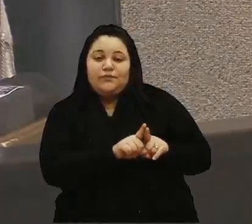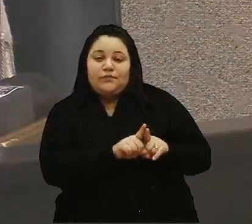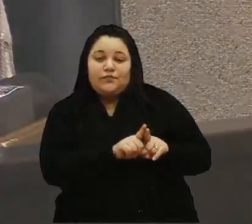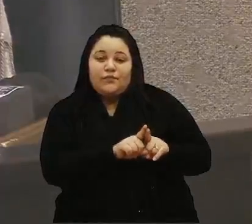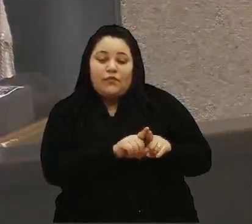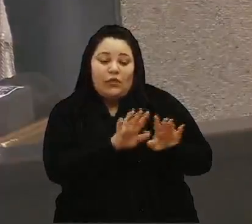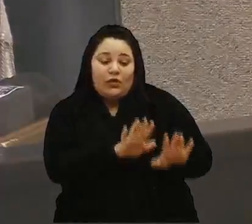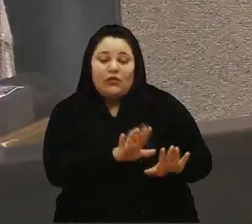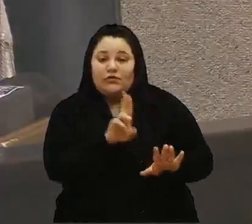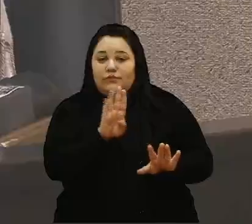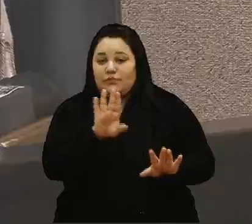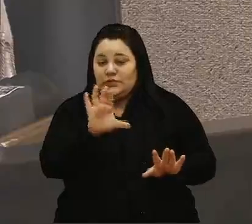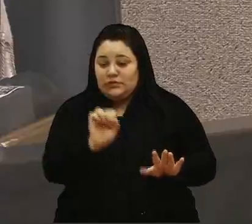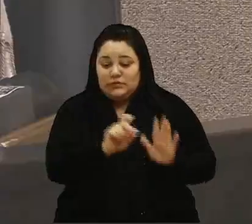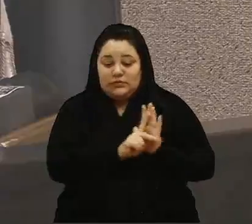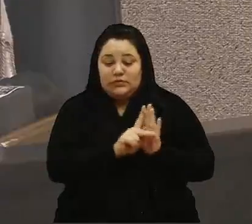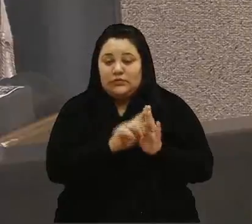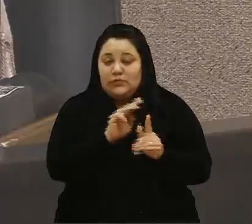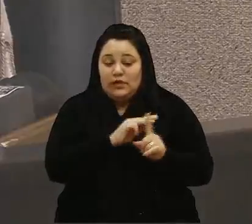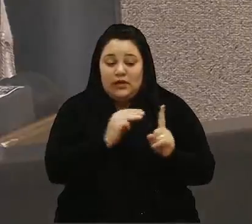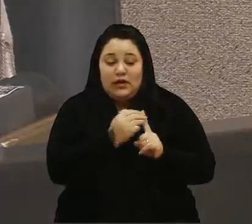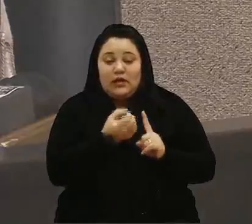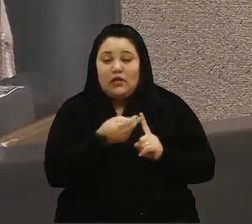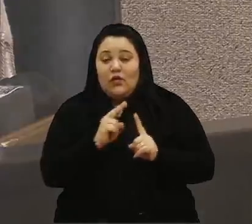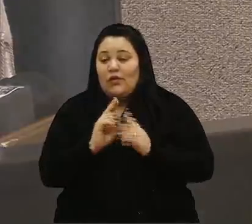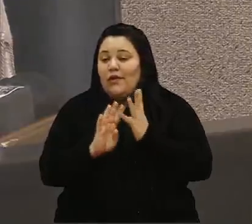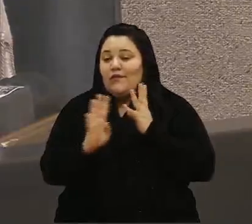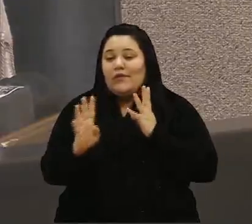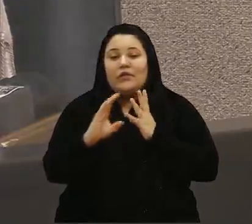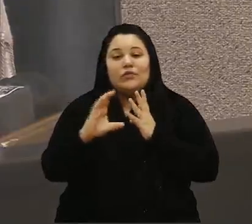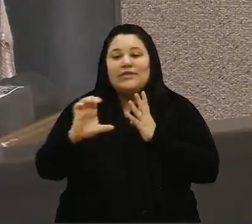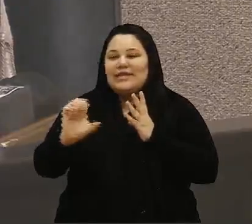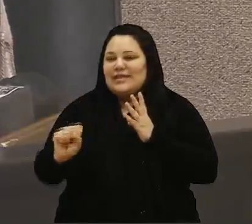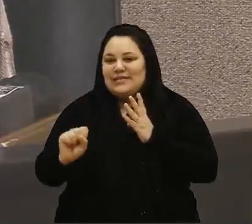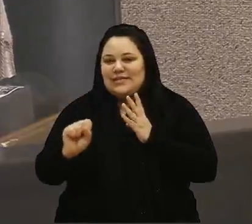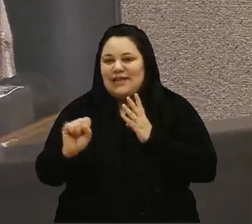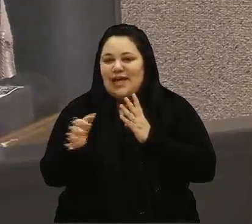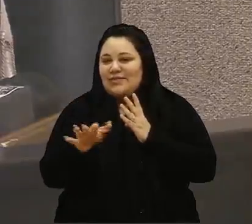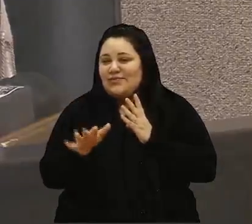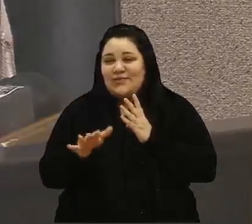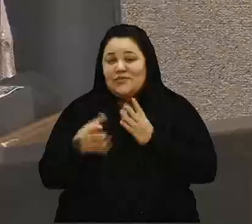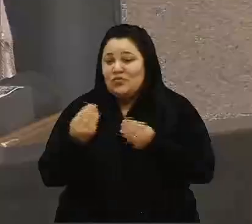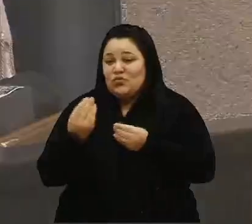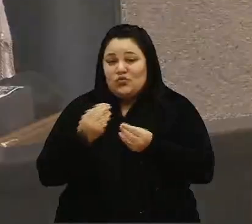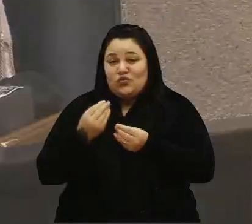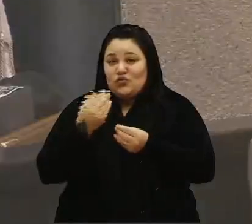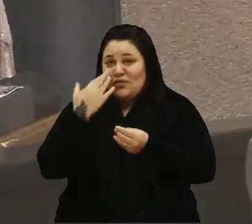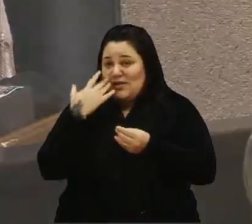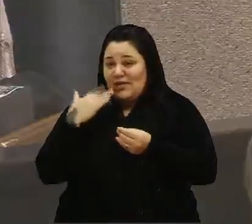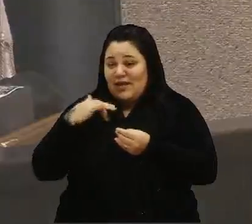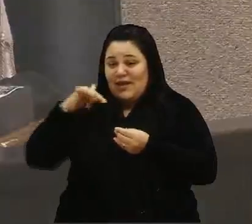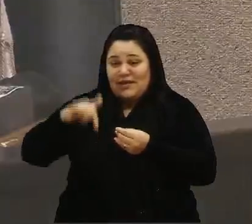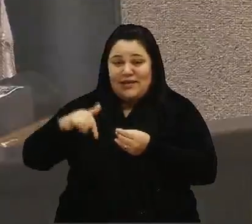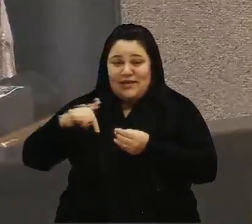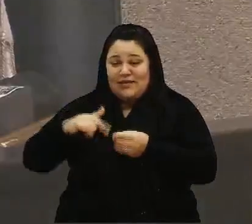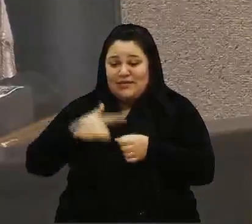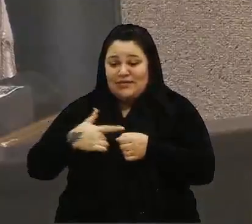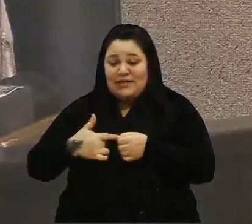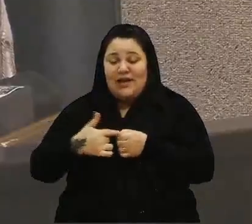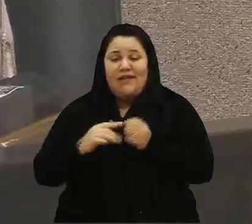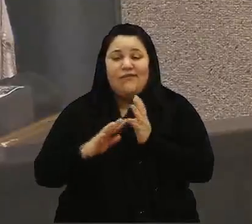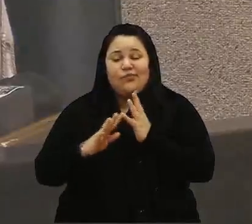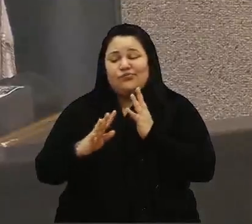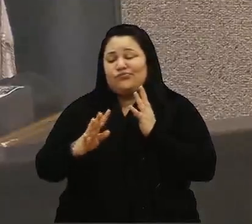próprio mercado, ou até mesmo na fila do CES, que muitos dias na nossa cidade elas são intermináveis. Então, para